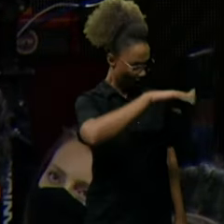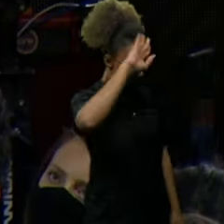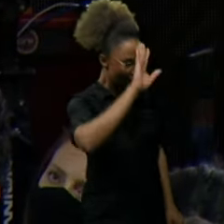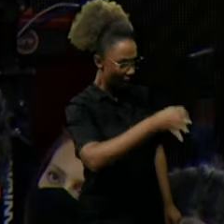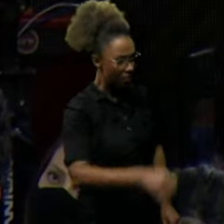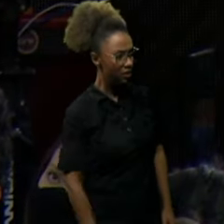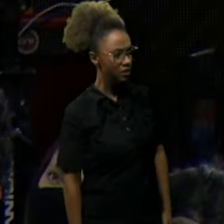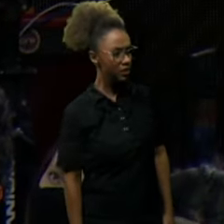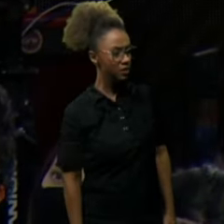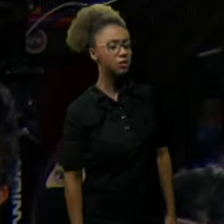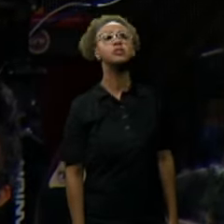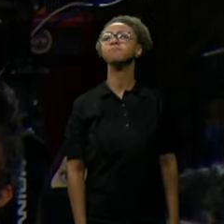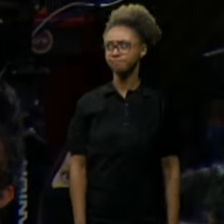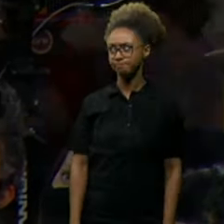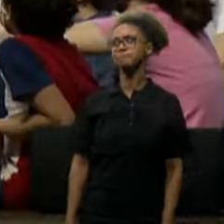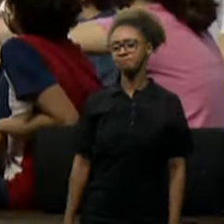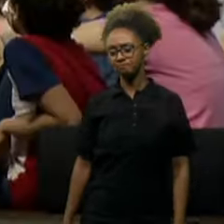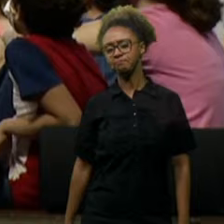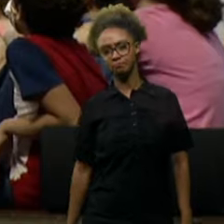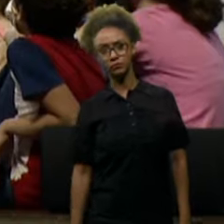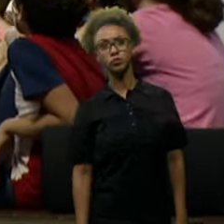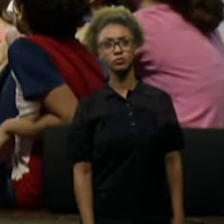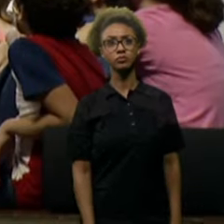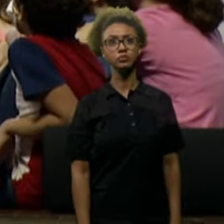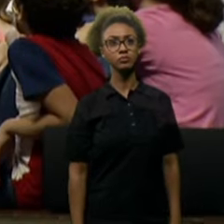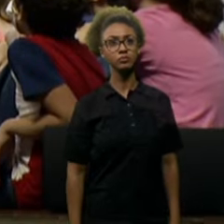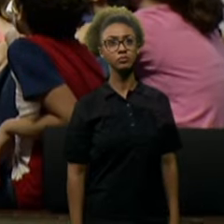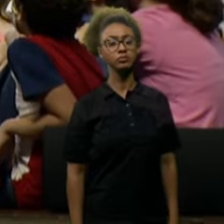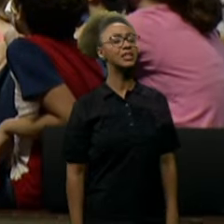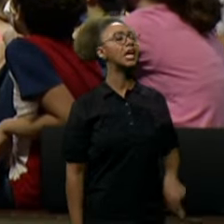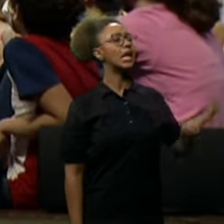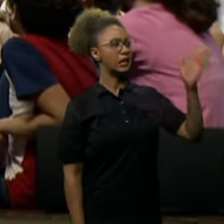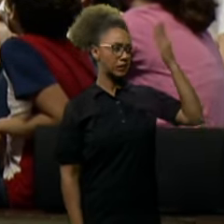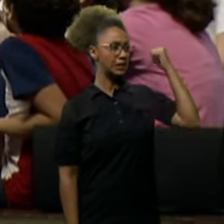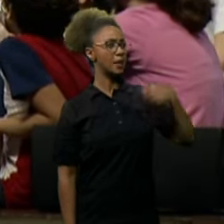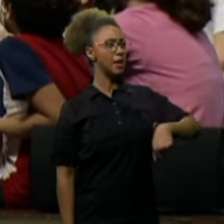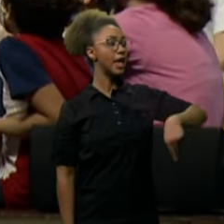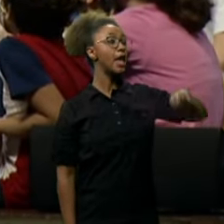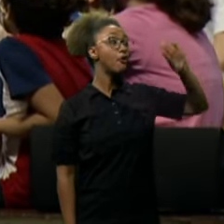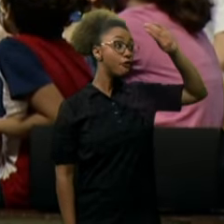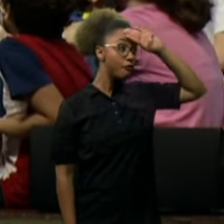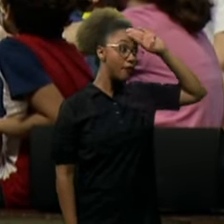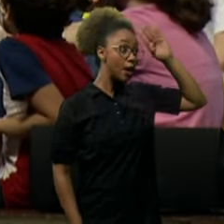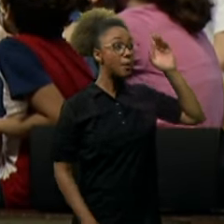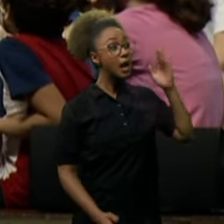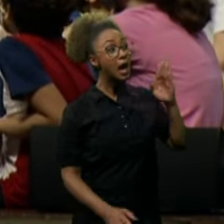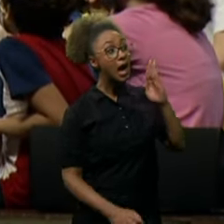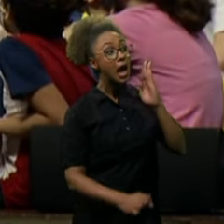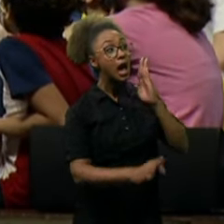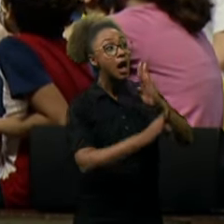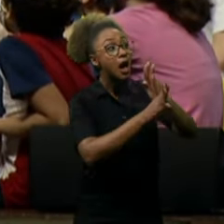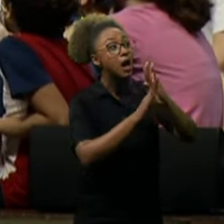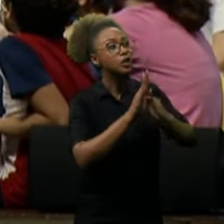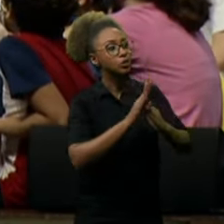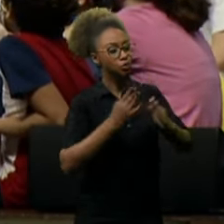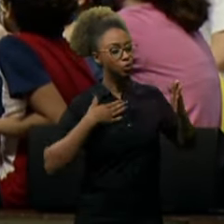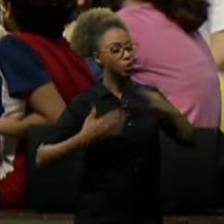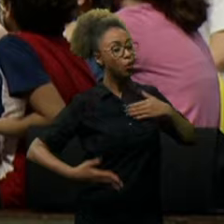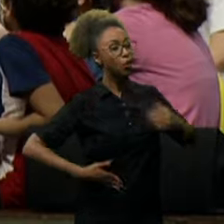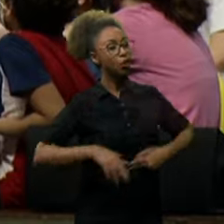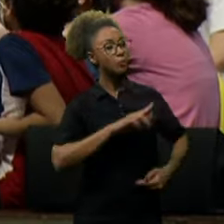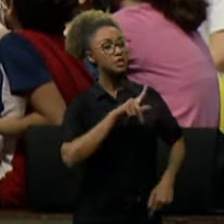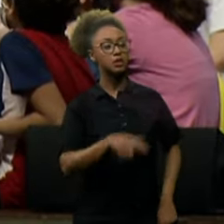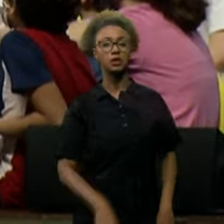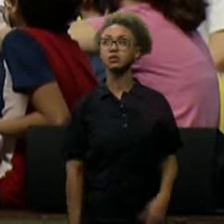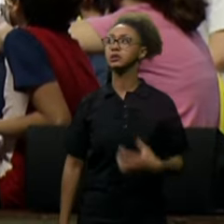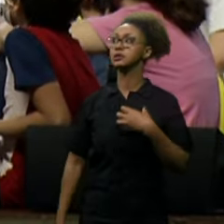febre eu digo é ele disse você sabe que febre é para identificar algo que não é a febre ou seja